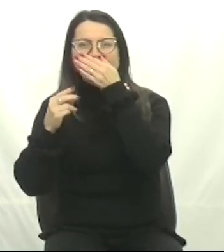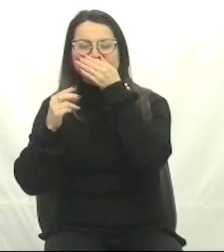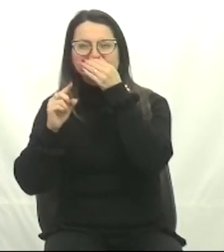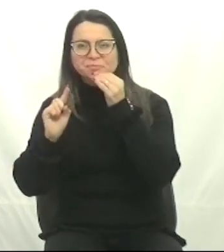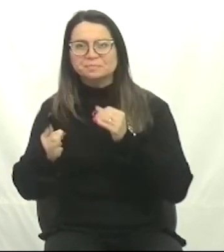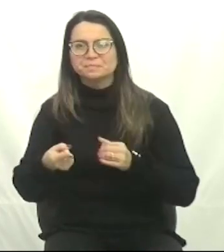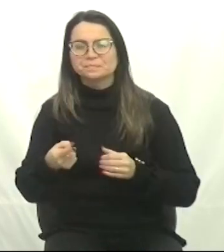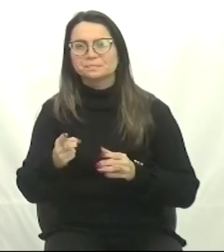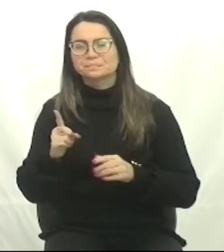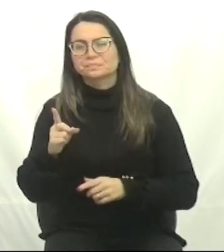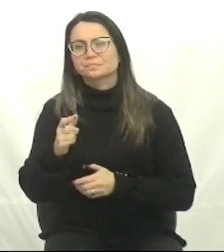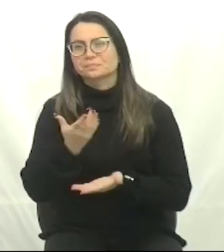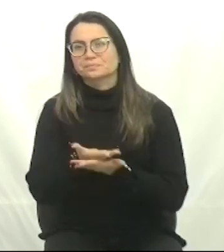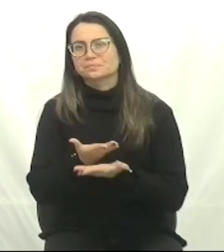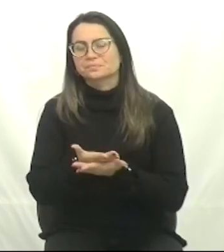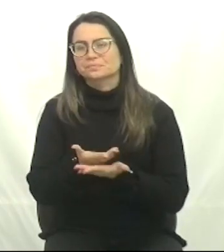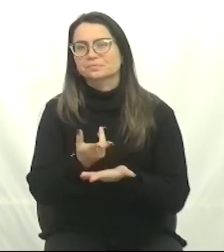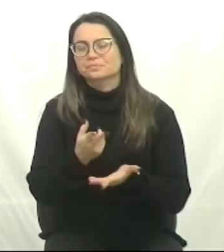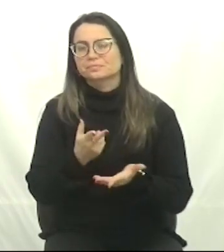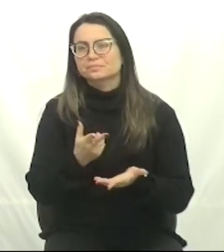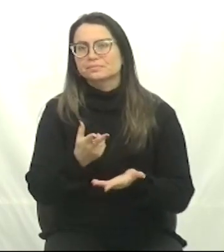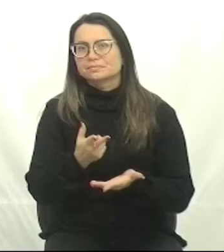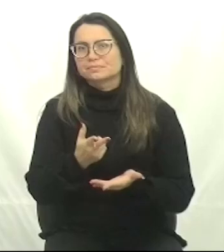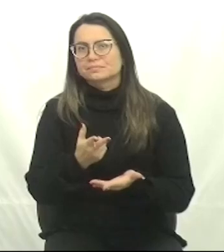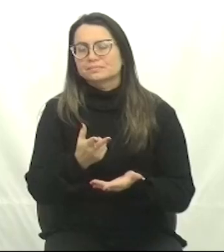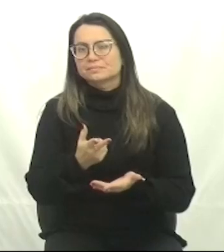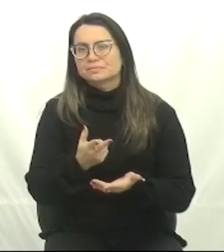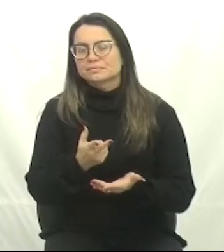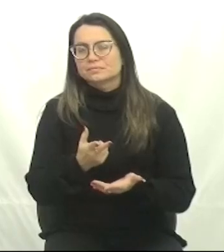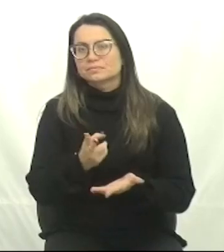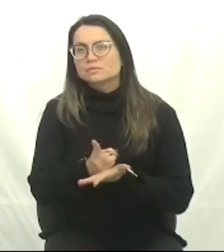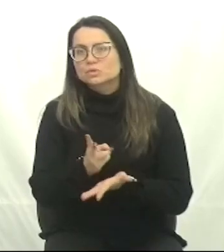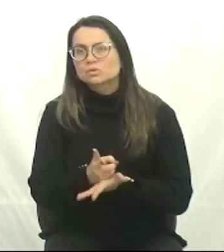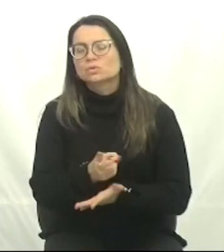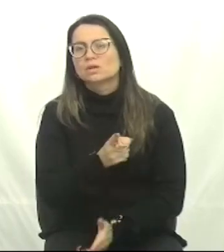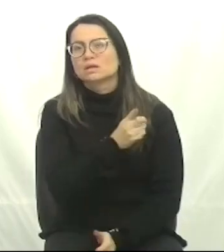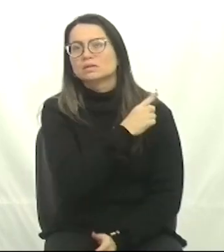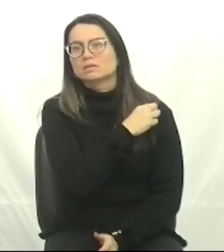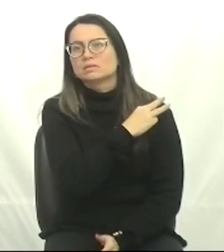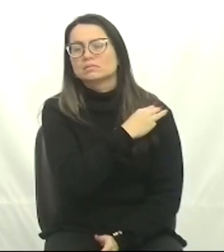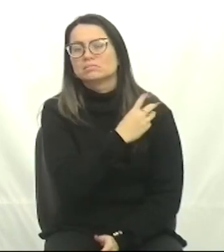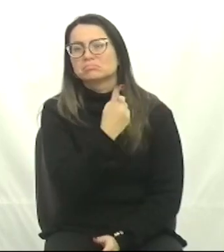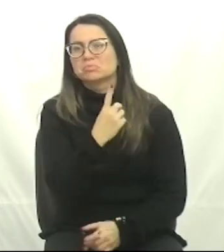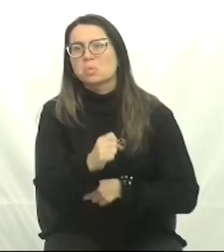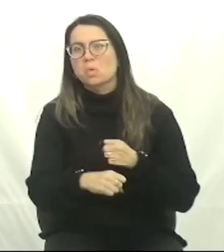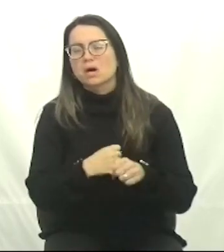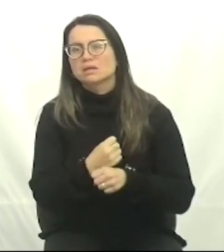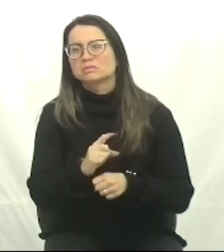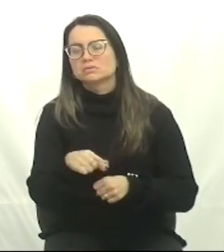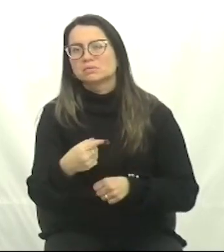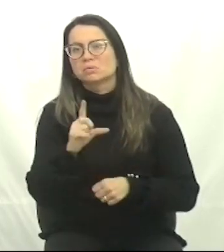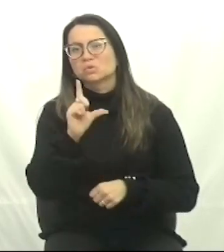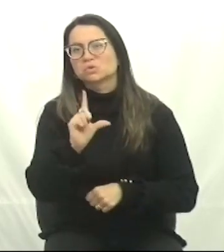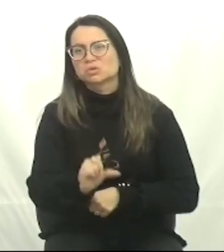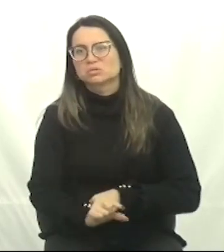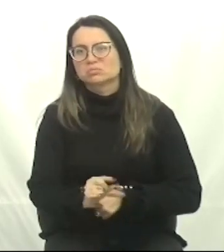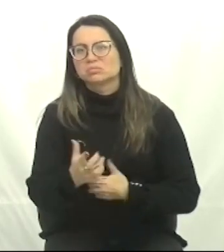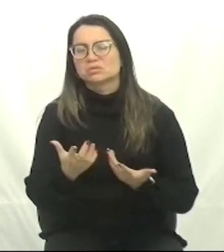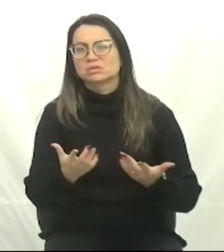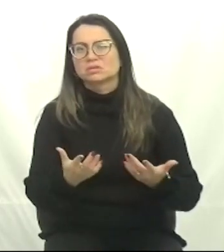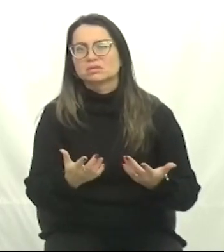médio. Eles fizeram uma... Essa bolsa foi um ano que foi aplicada e depois já reduziram